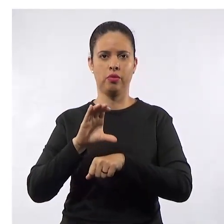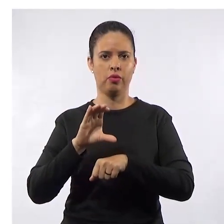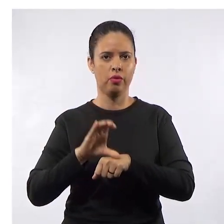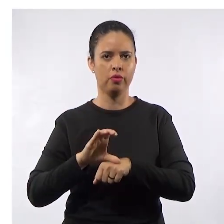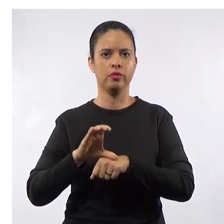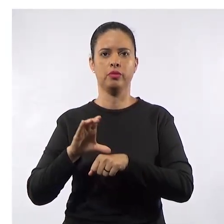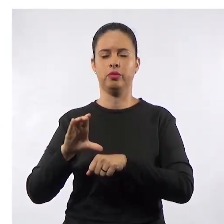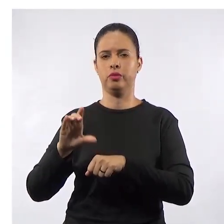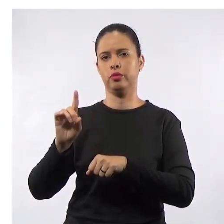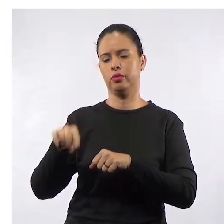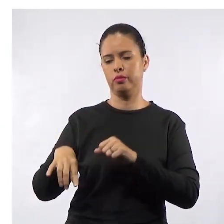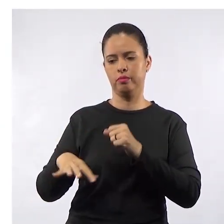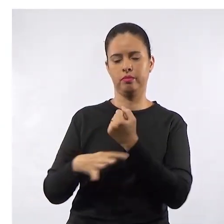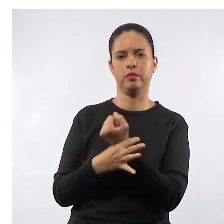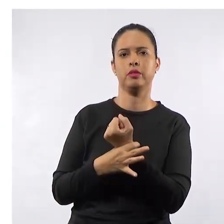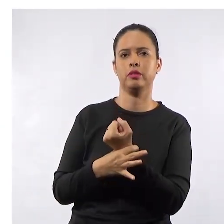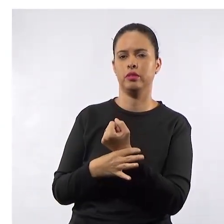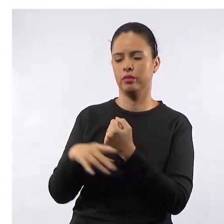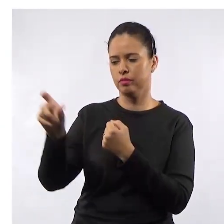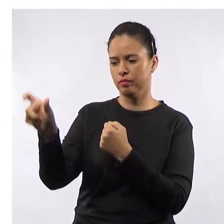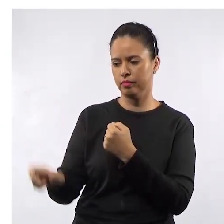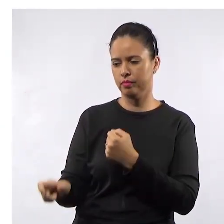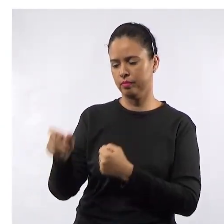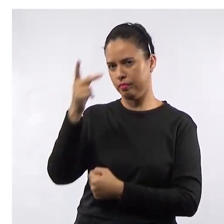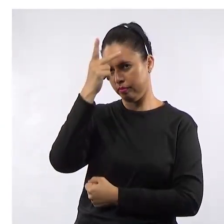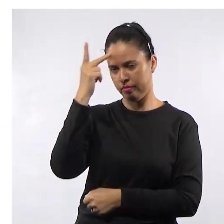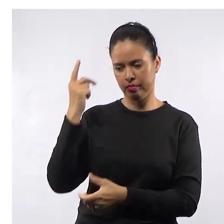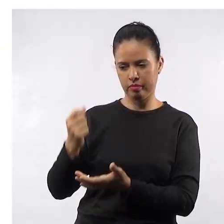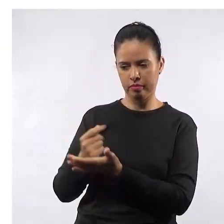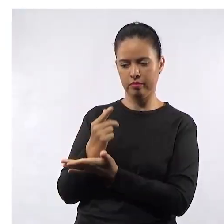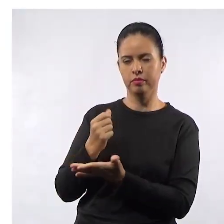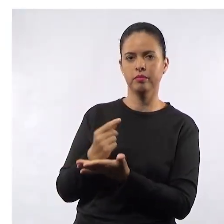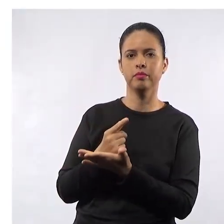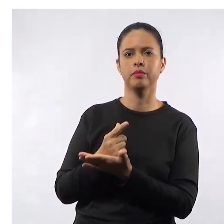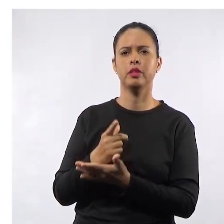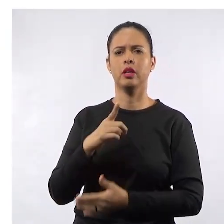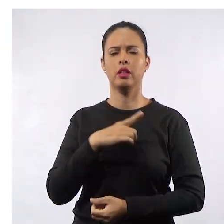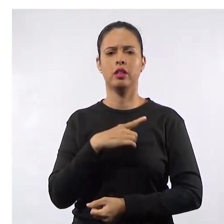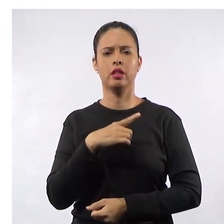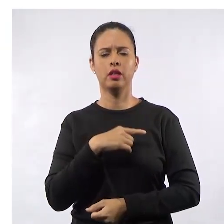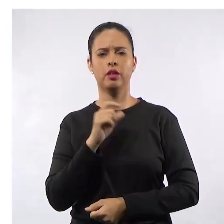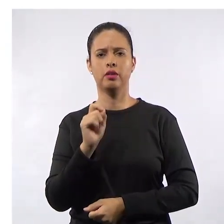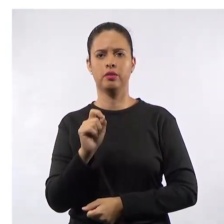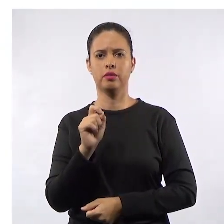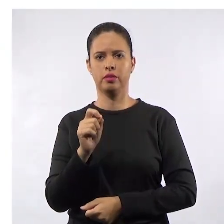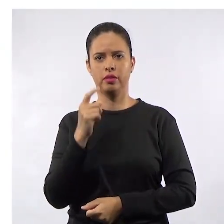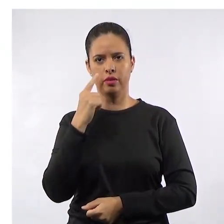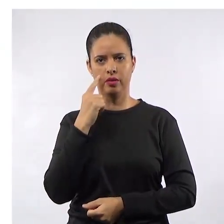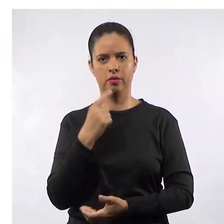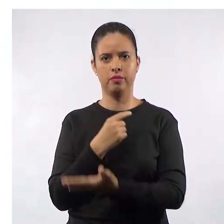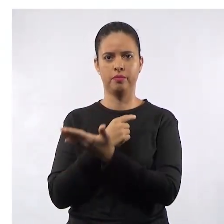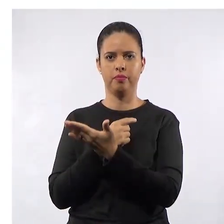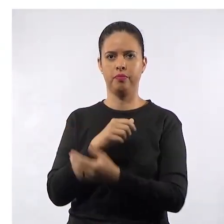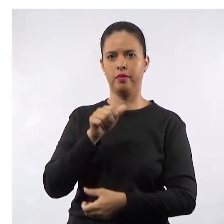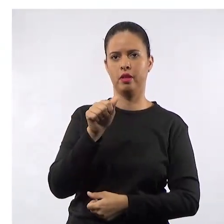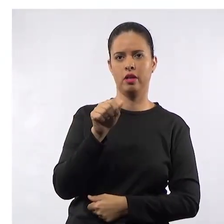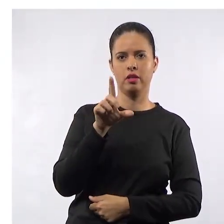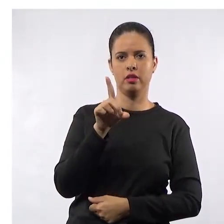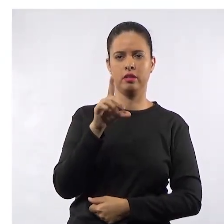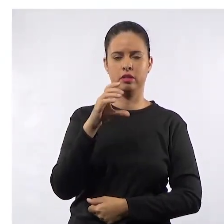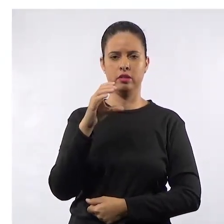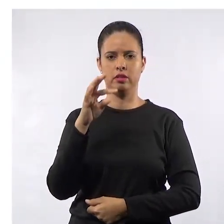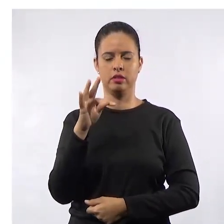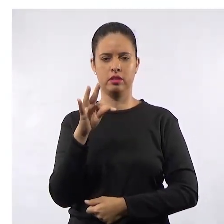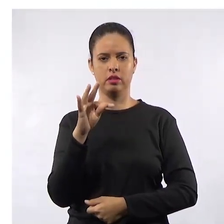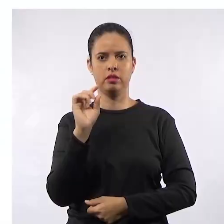ao Código de Defesa do Consumidor, tá? Assim, temos um mandamento no ADCT, lá em seu